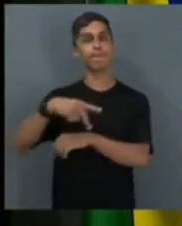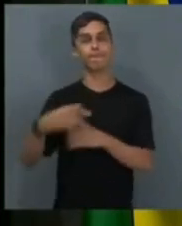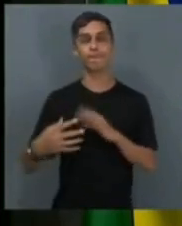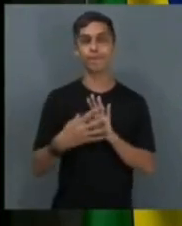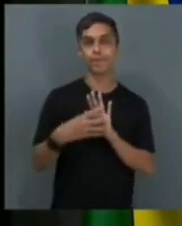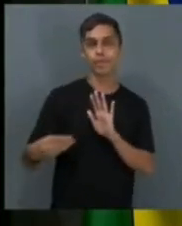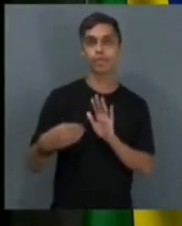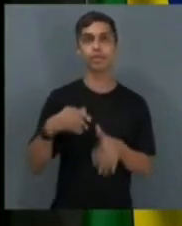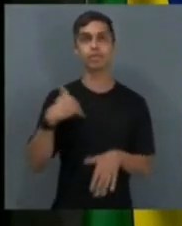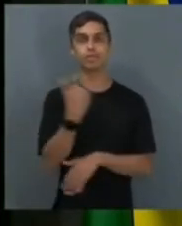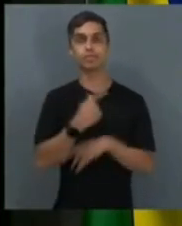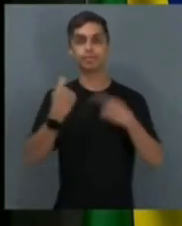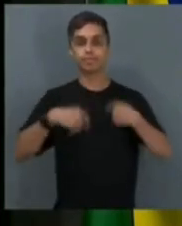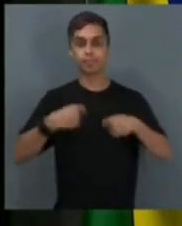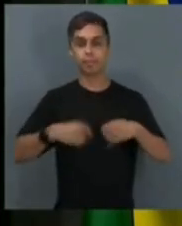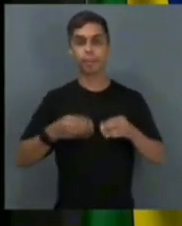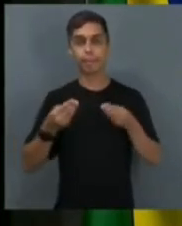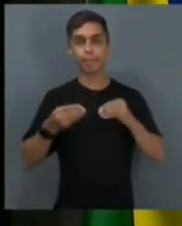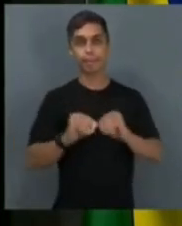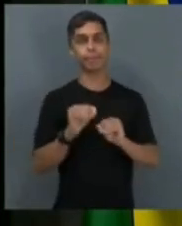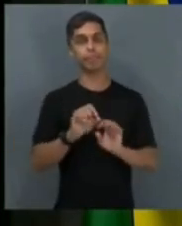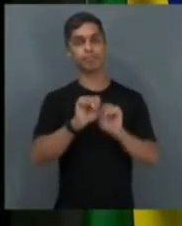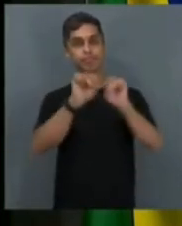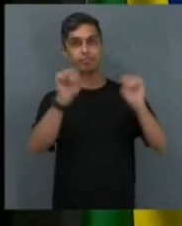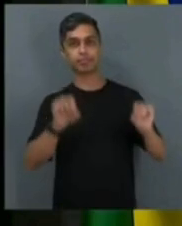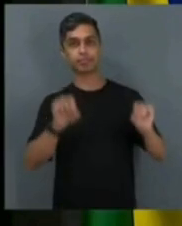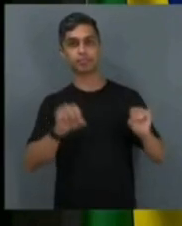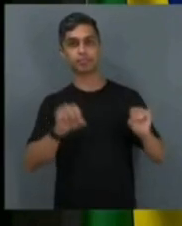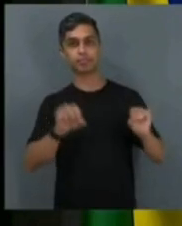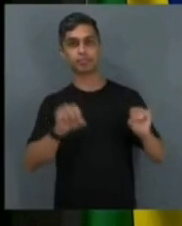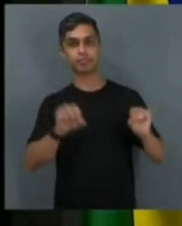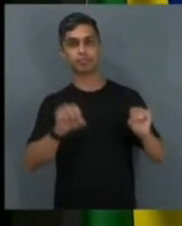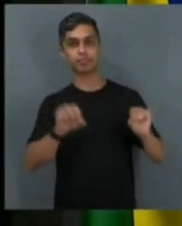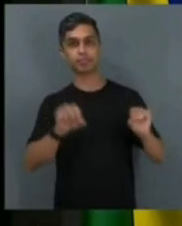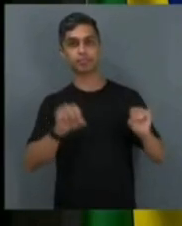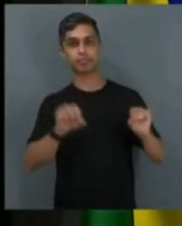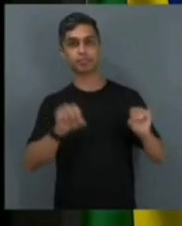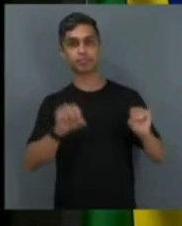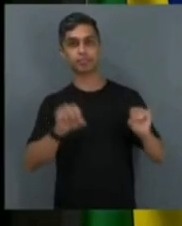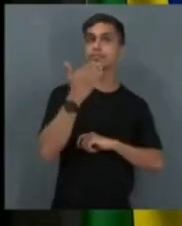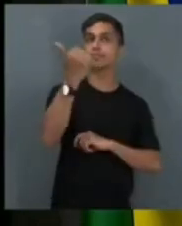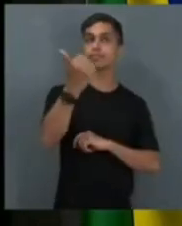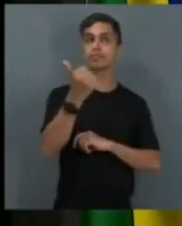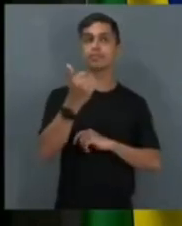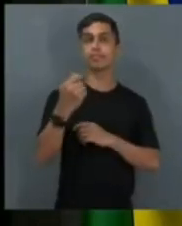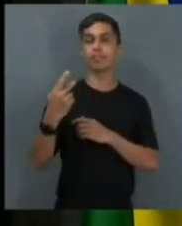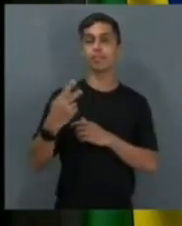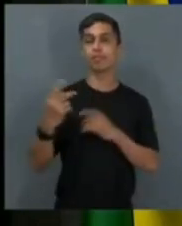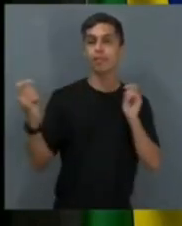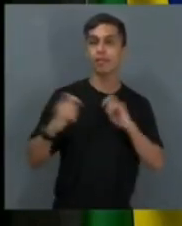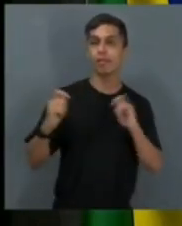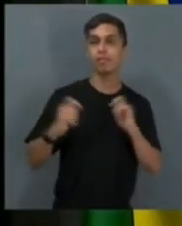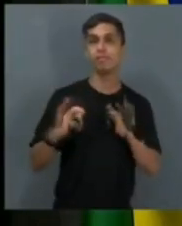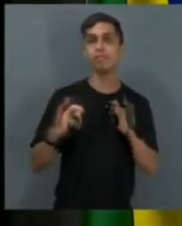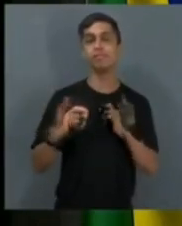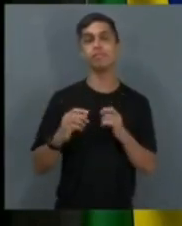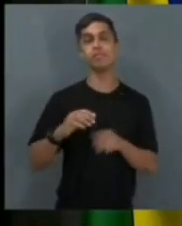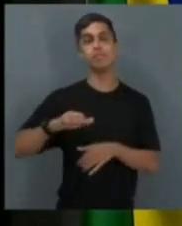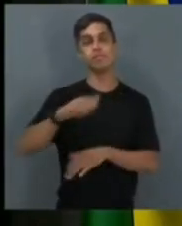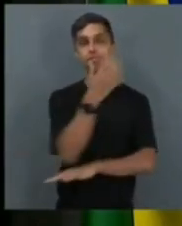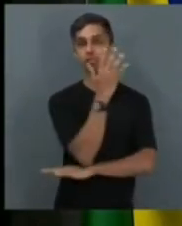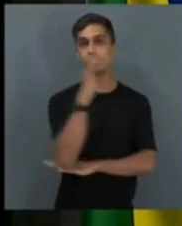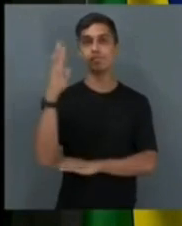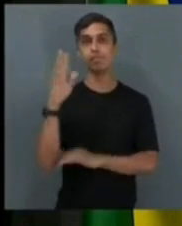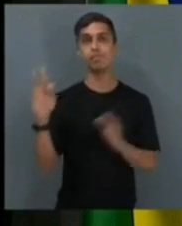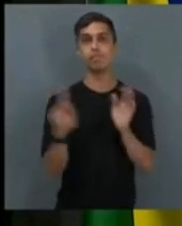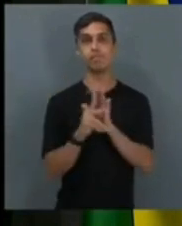apenas implementar esses sistemas para que possa, na verdade, melhorar as condições de meio ambiente no